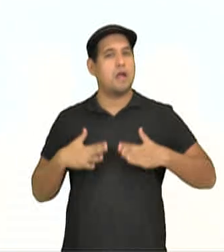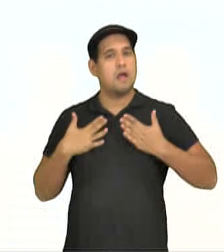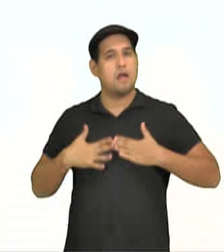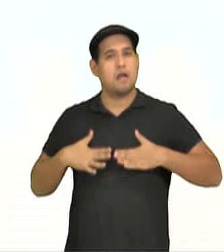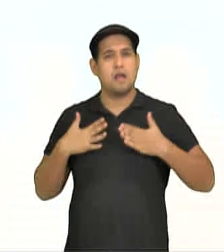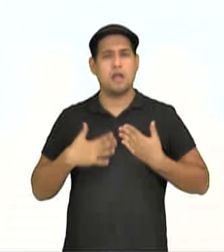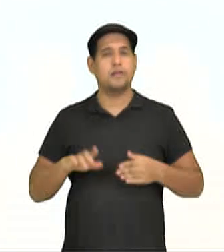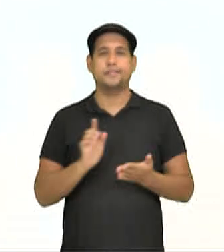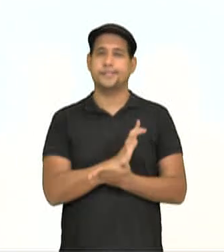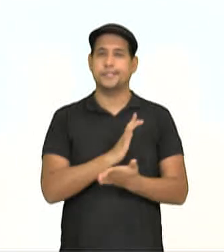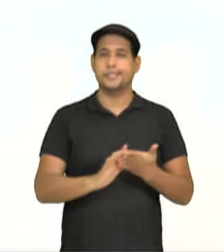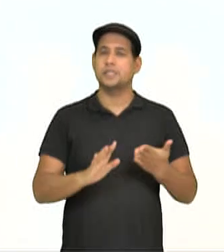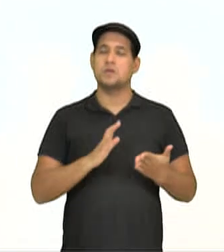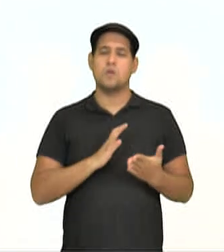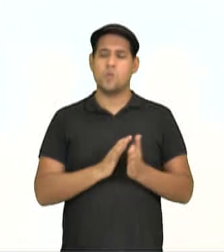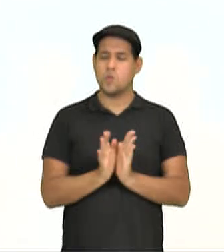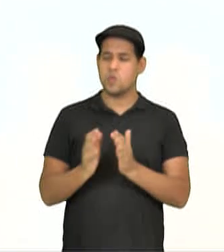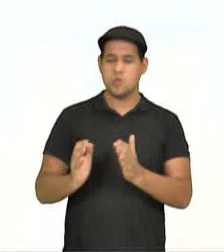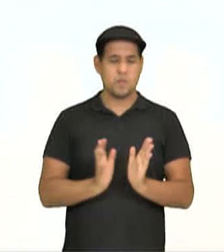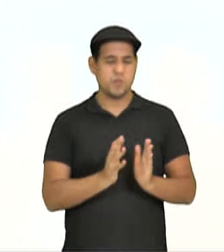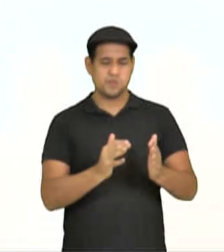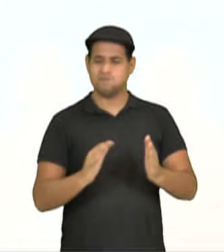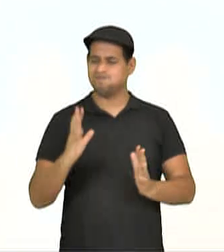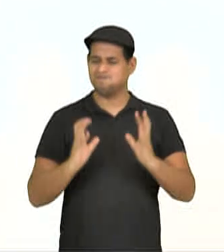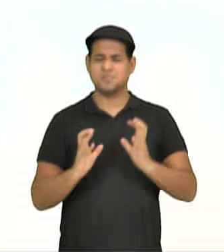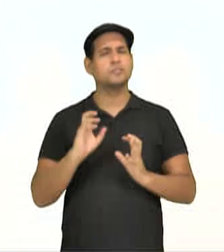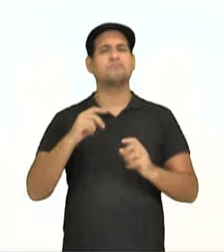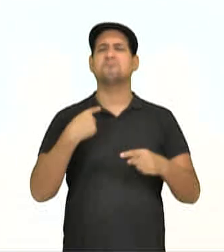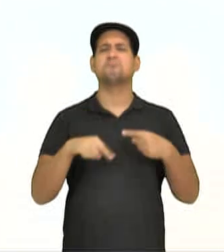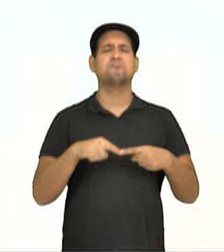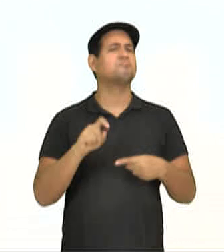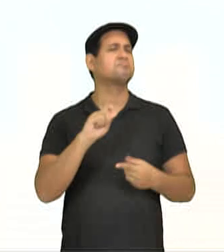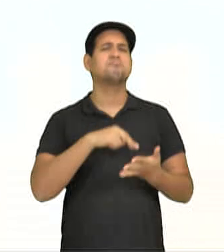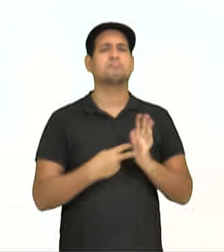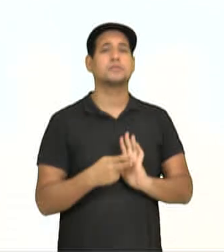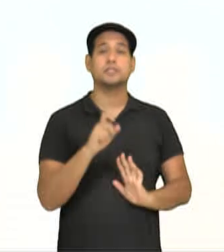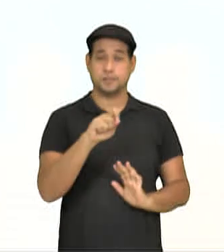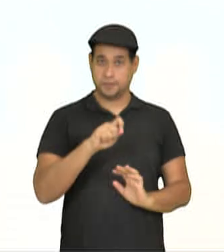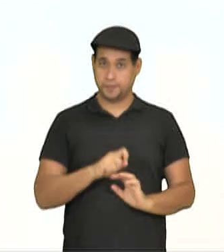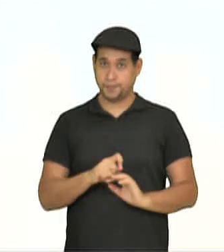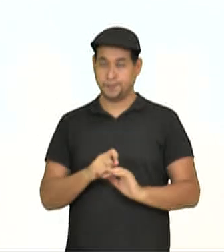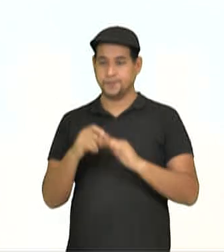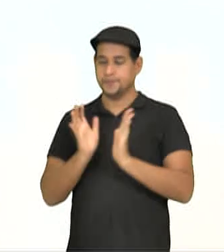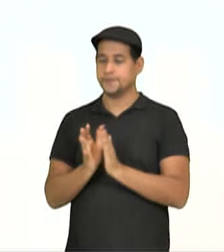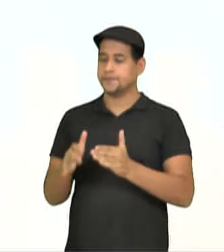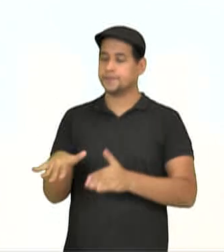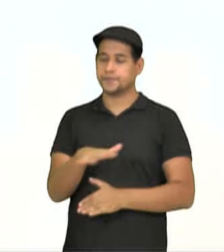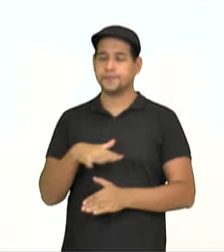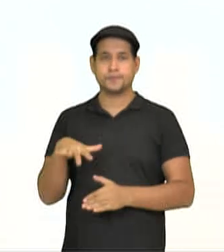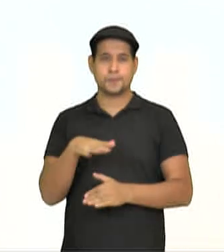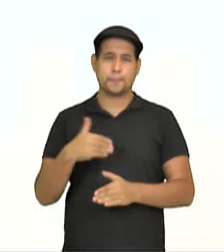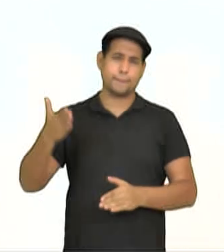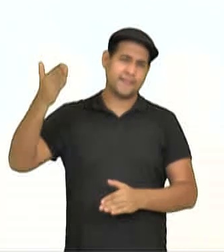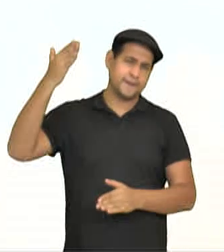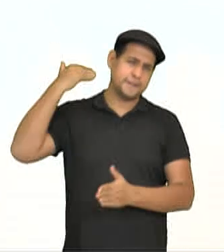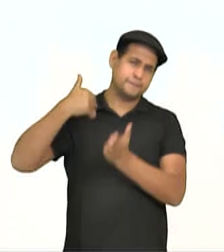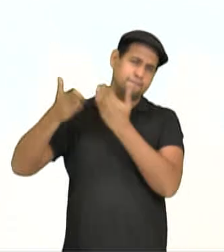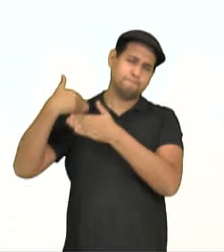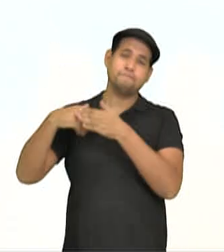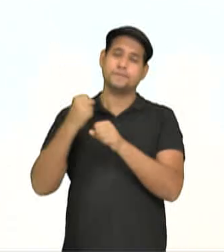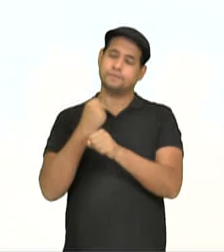revoltas populares. Então, o esporte, o que é essa política pão e circo? O esporte era utilizado lá